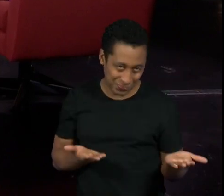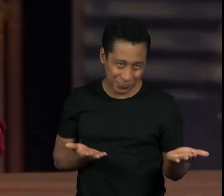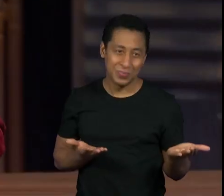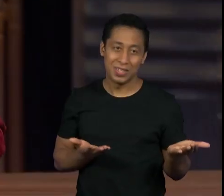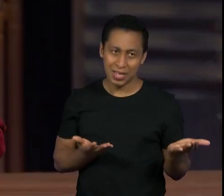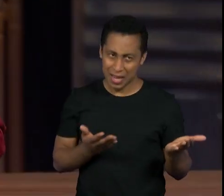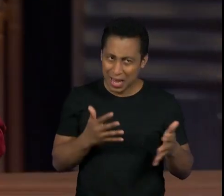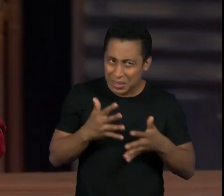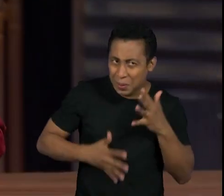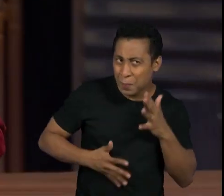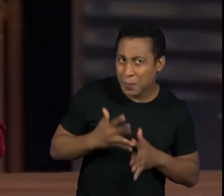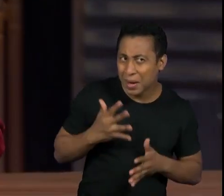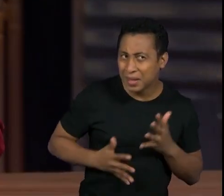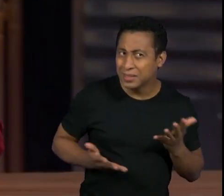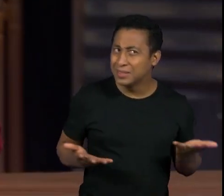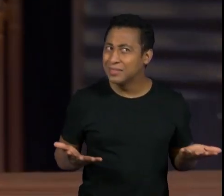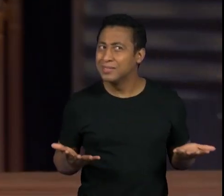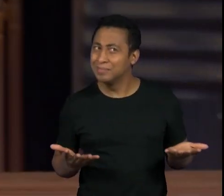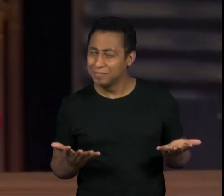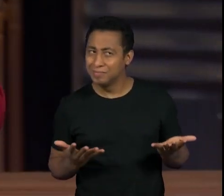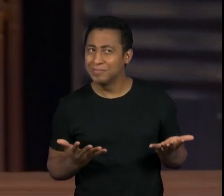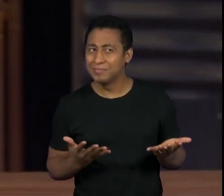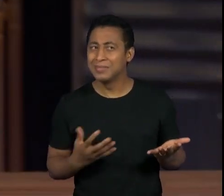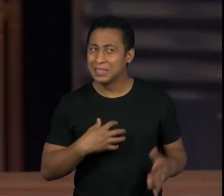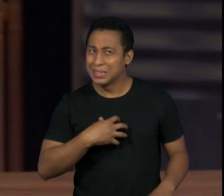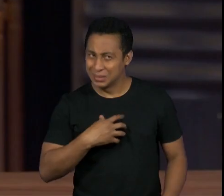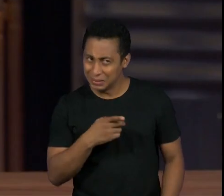Isso atrapalha, às vezes? Então,